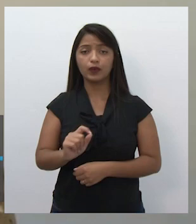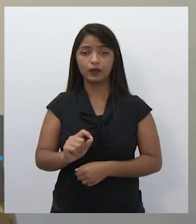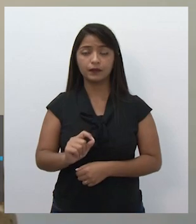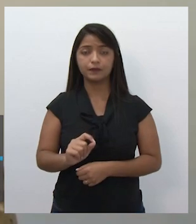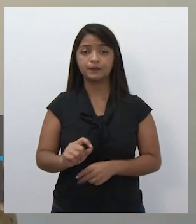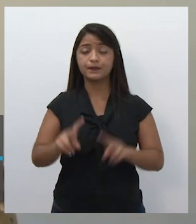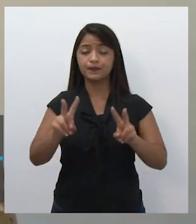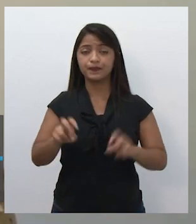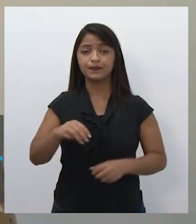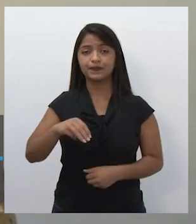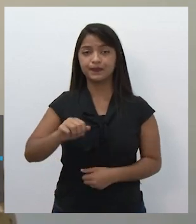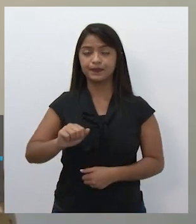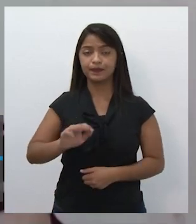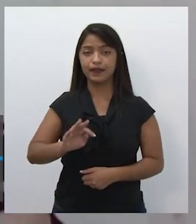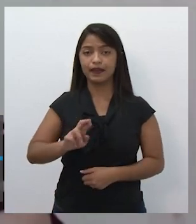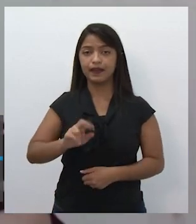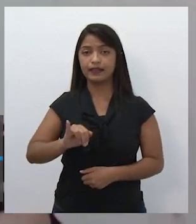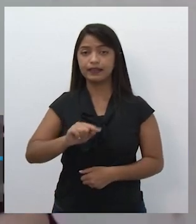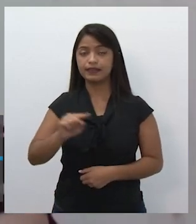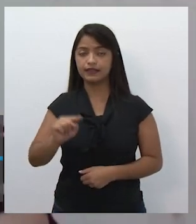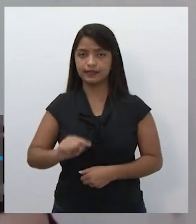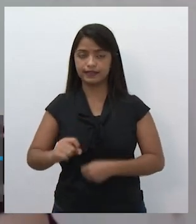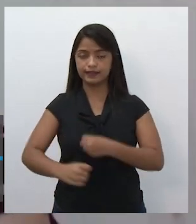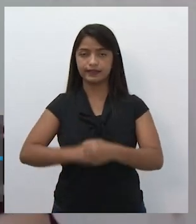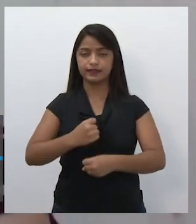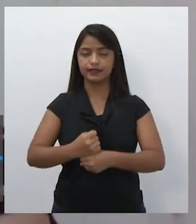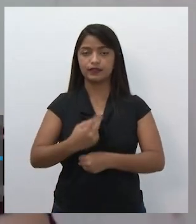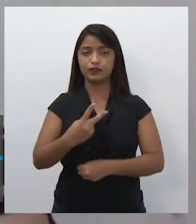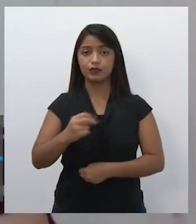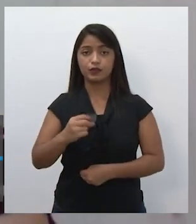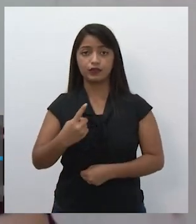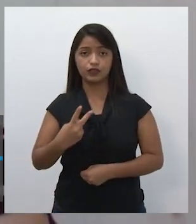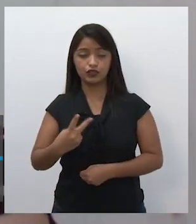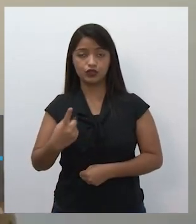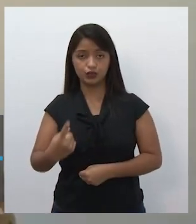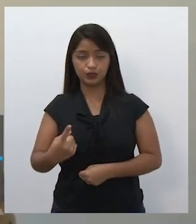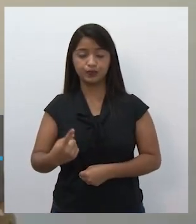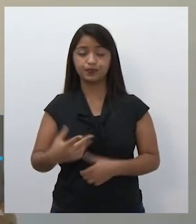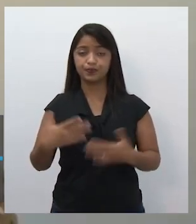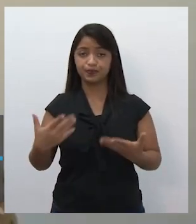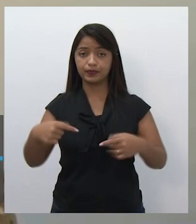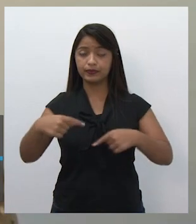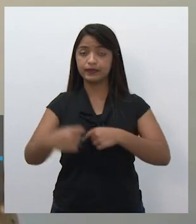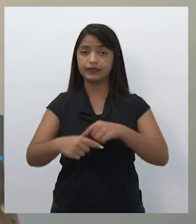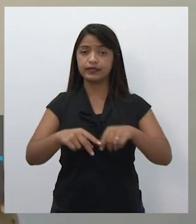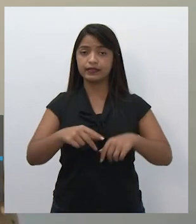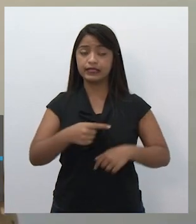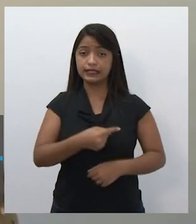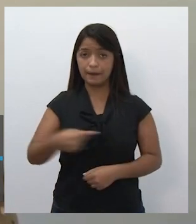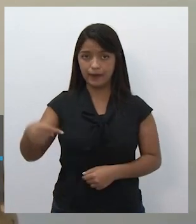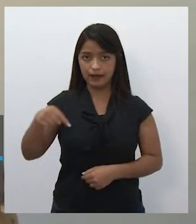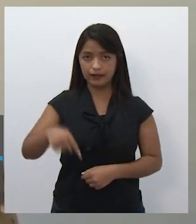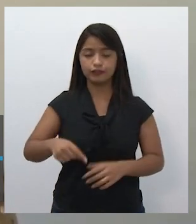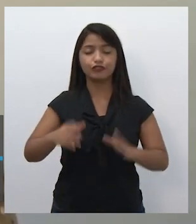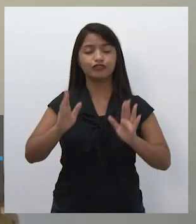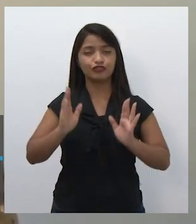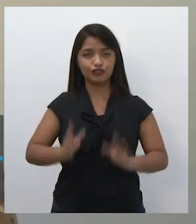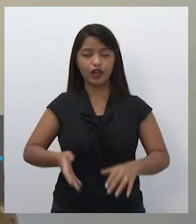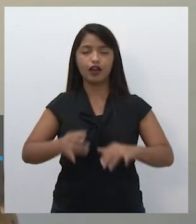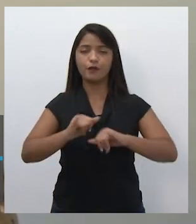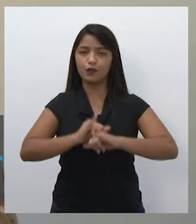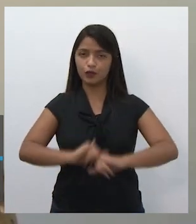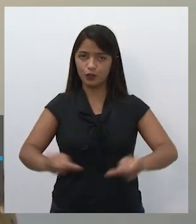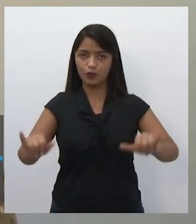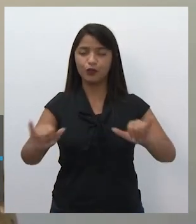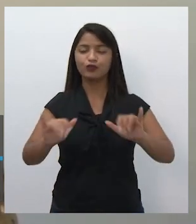à matriz para 2021. Já foi publicada essa semana no Diário Oficial a resolução